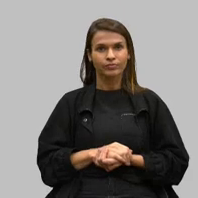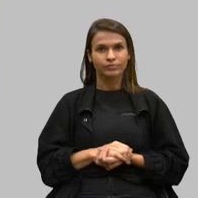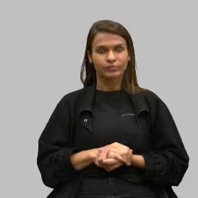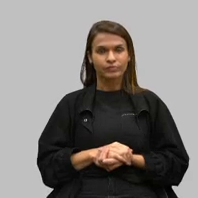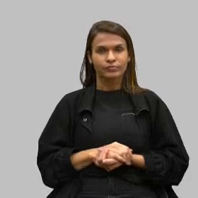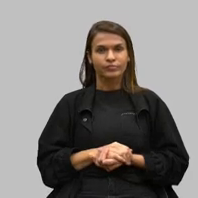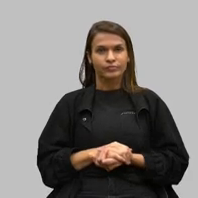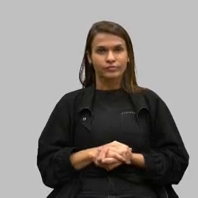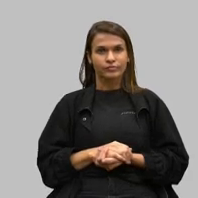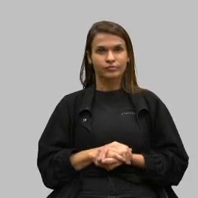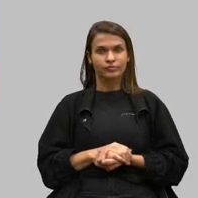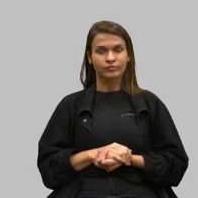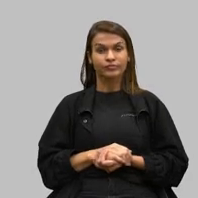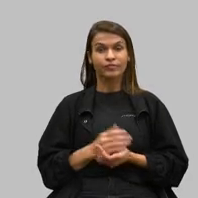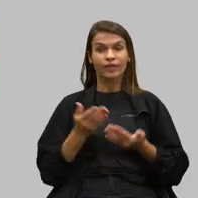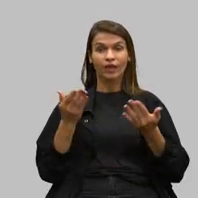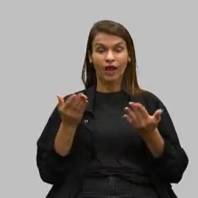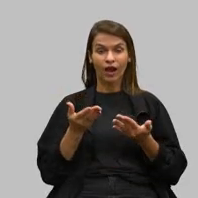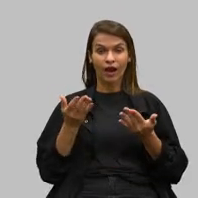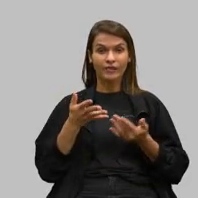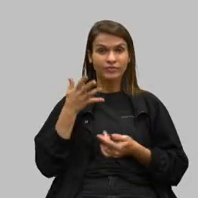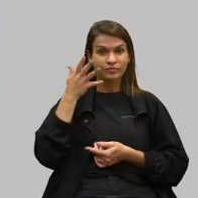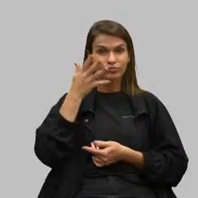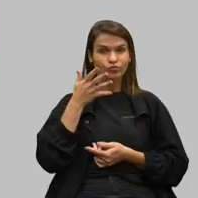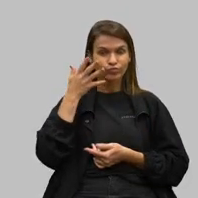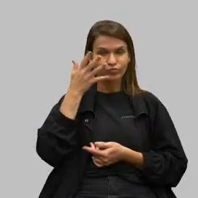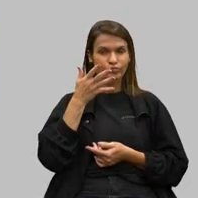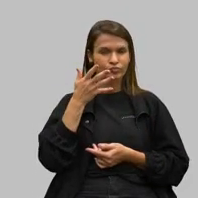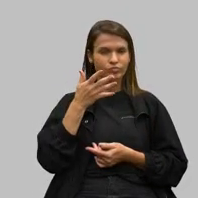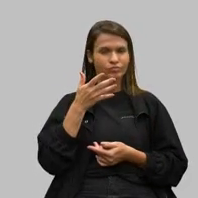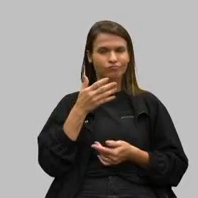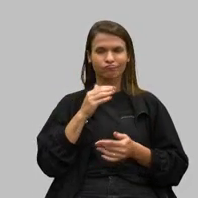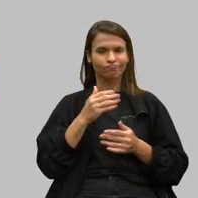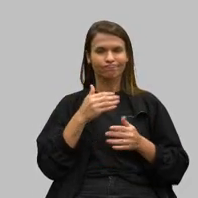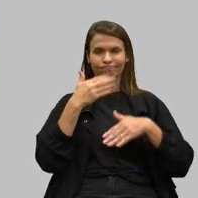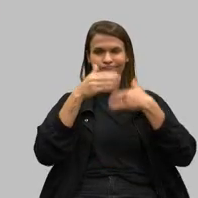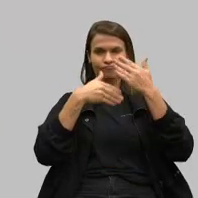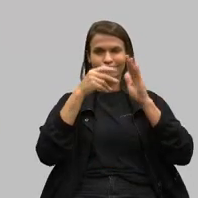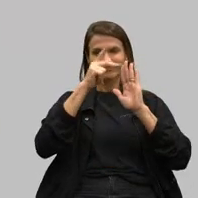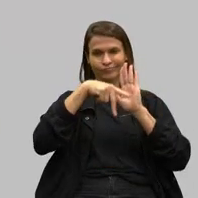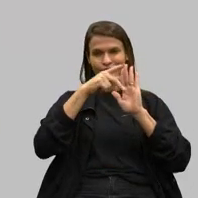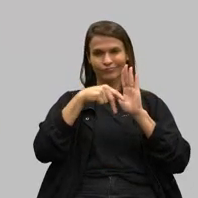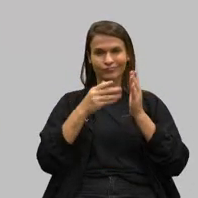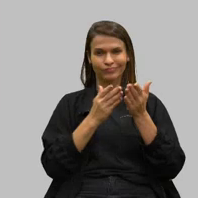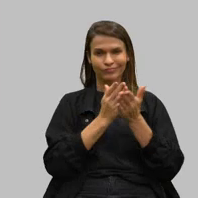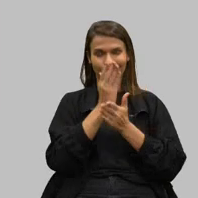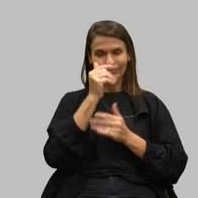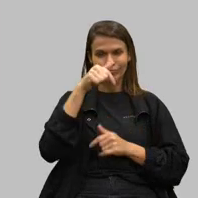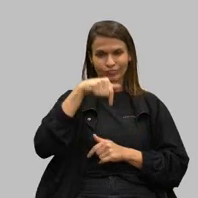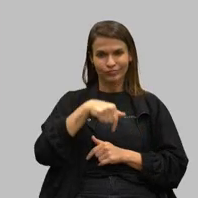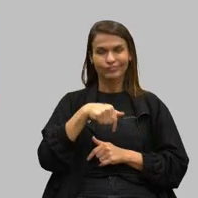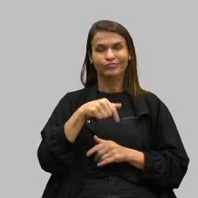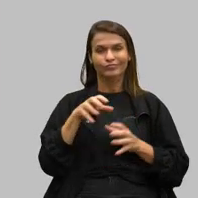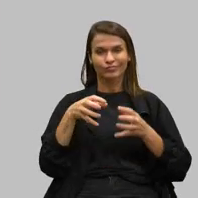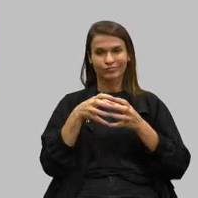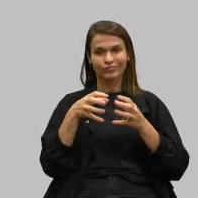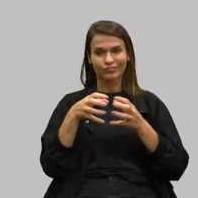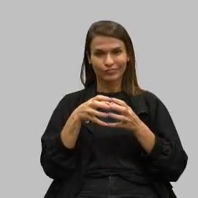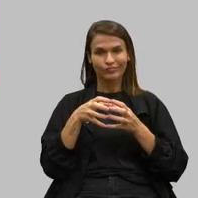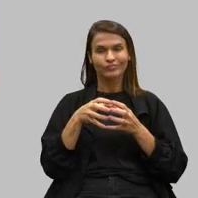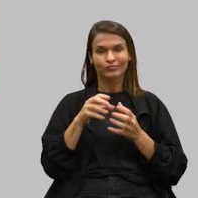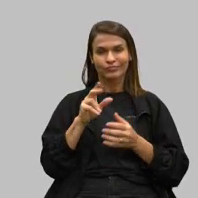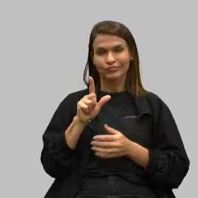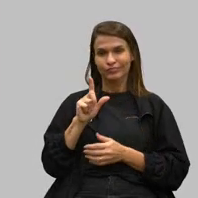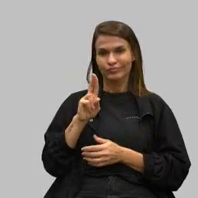Bom, com a palavra aqui, o recordista de projetos aprovados nessa comissão, Lucas Lasmar, com seis projetos, depois o doutor Jean Freire, com